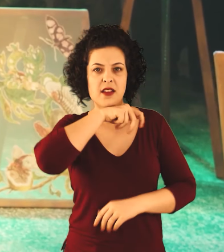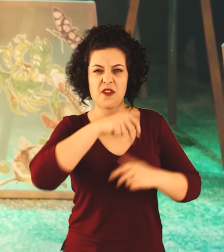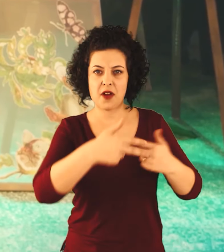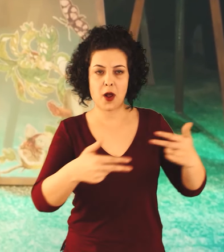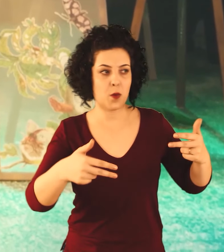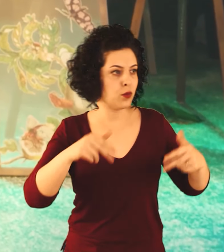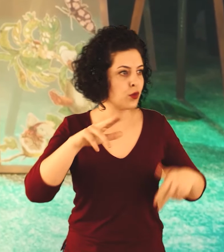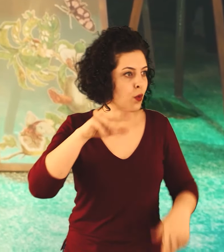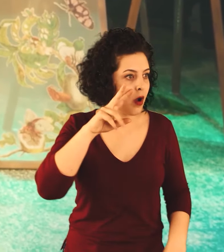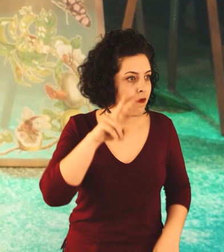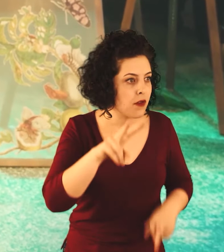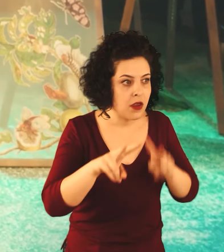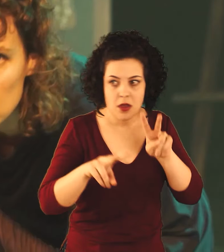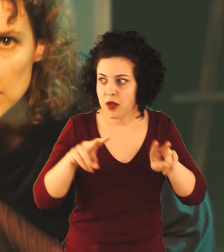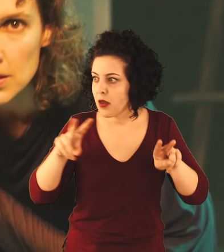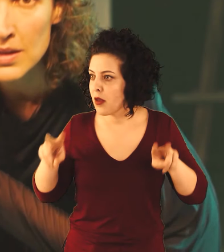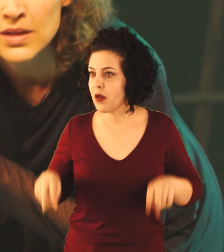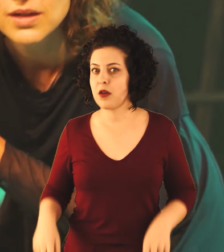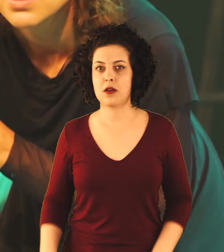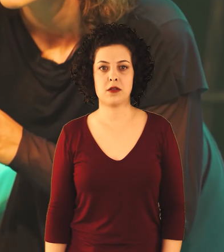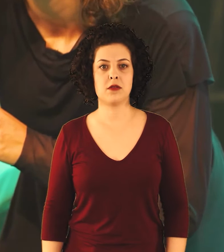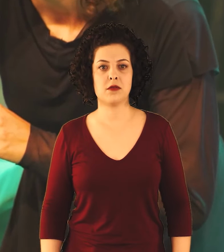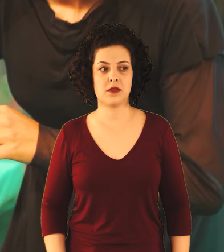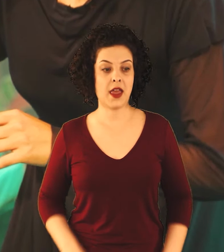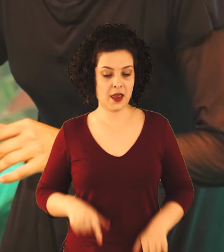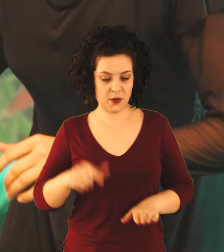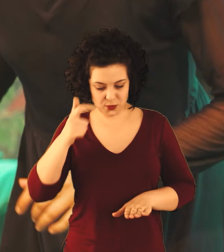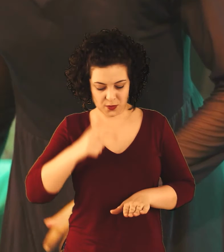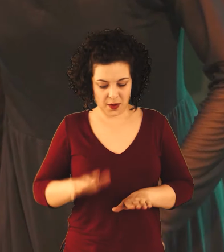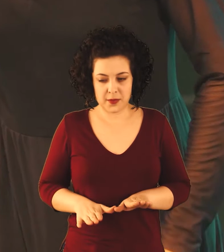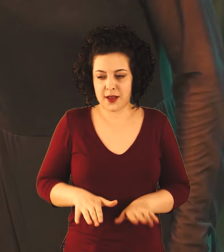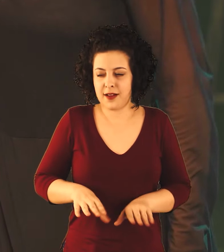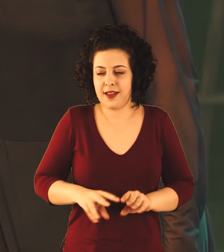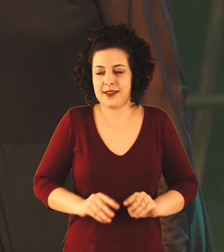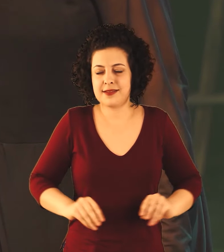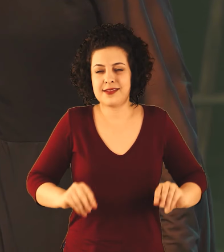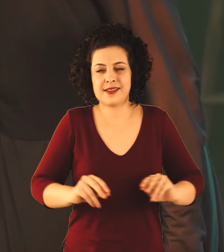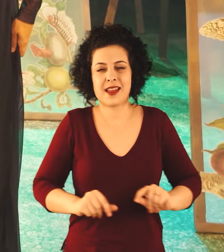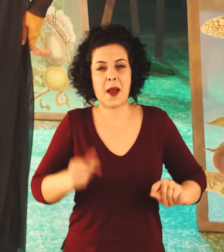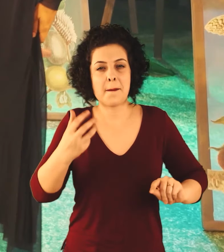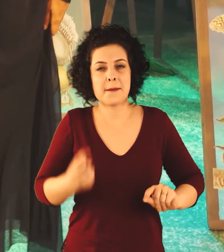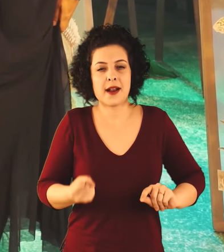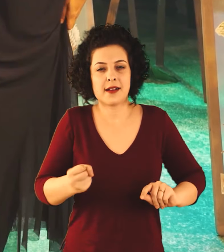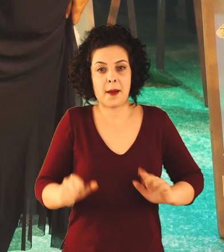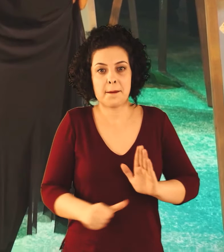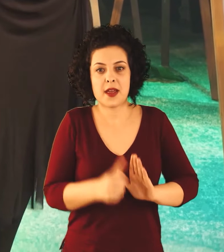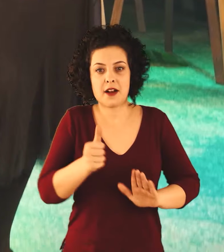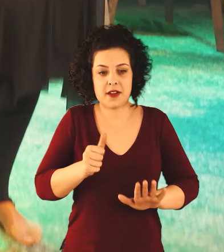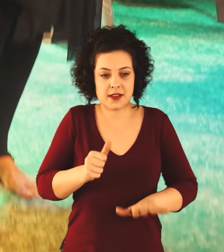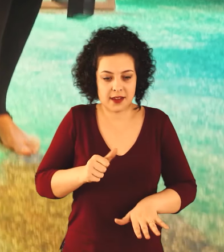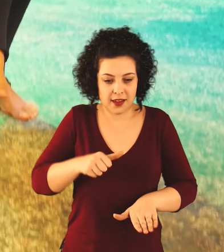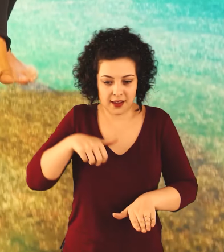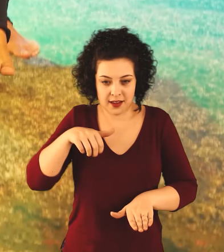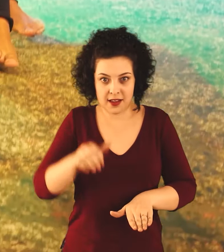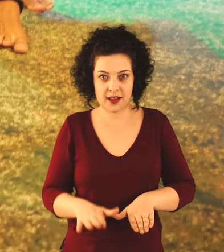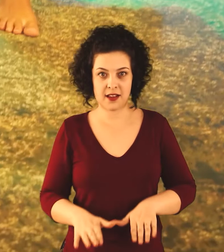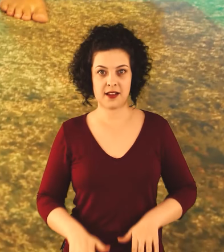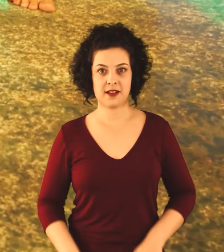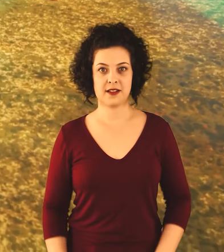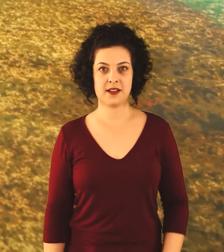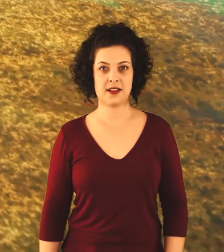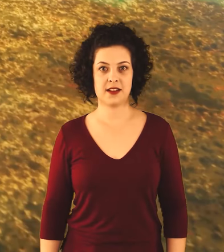que elas nunca viram. Eu sou os pés de Maria que pisam na areia branca pela primeira vez. Os pés das três